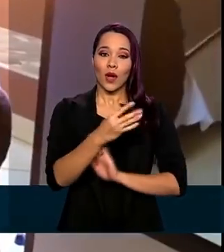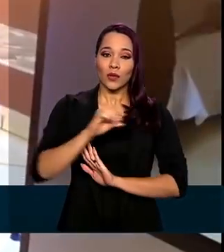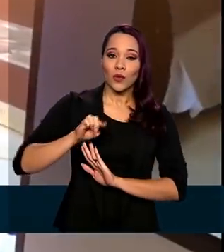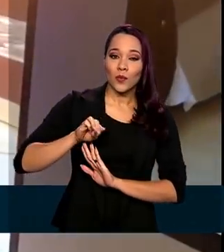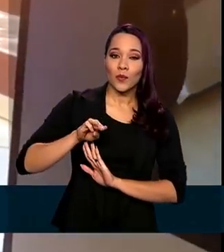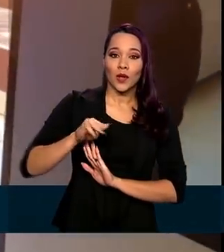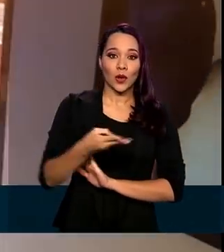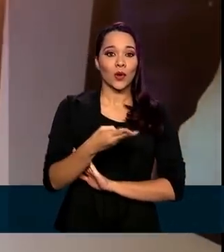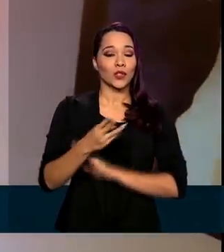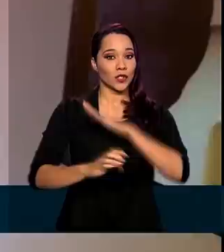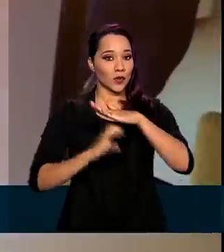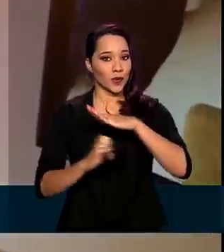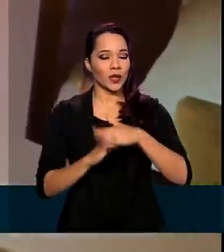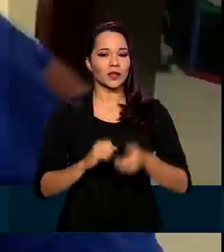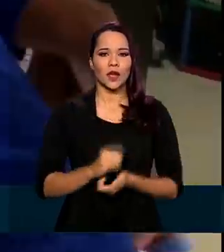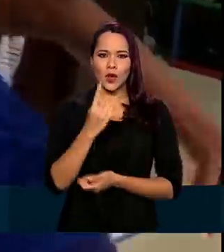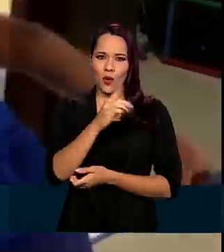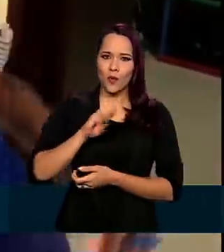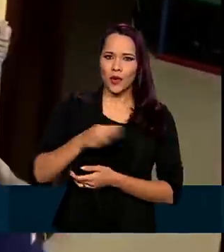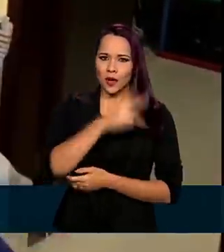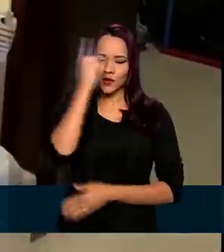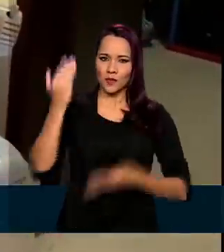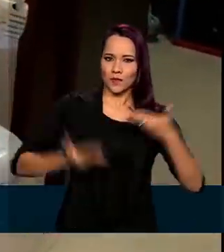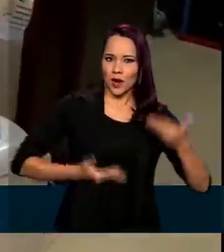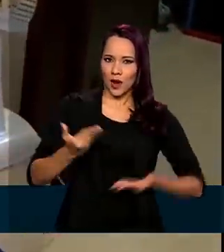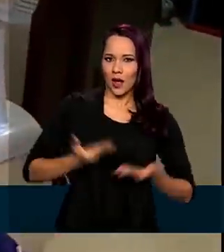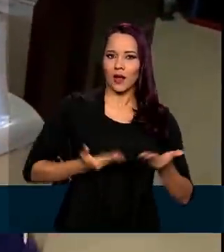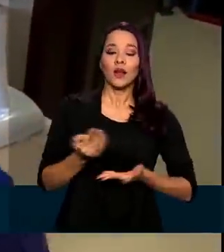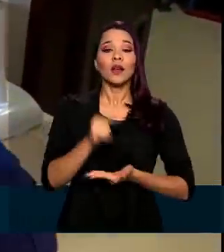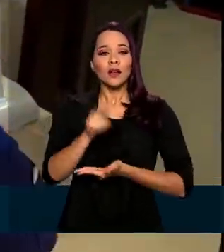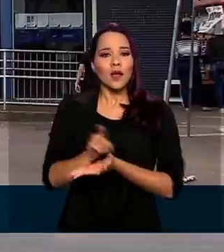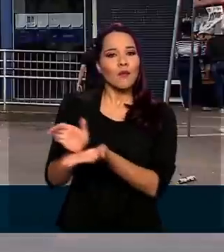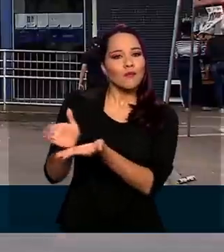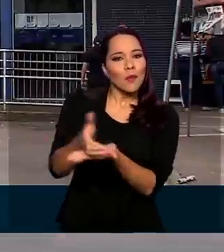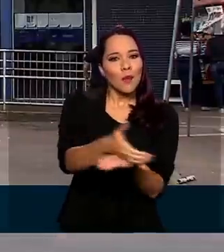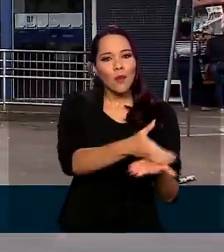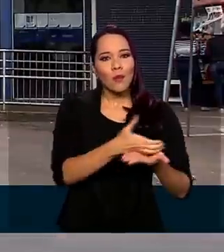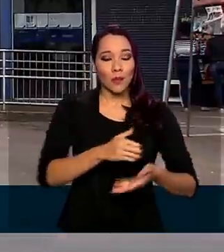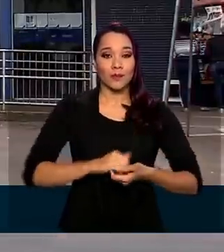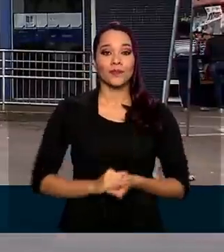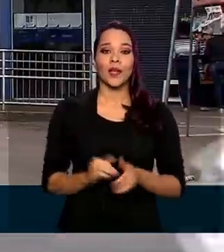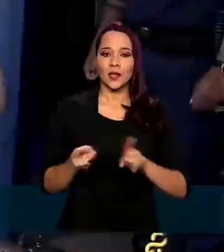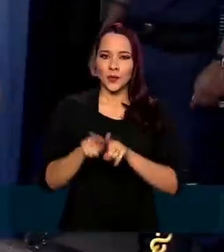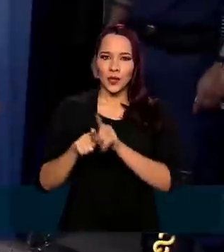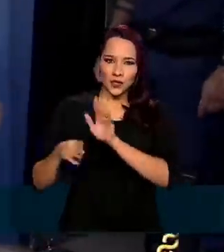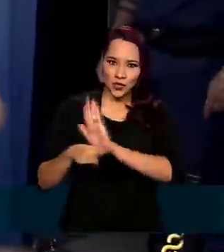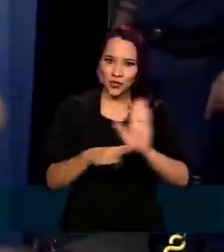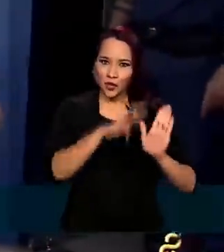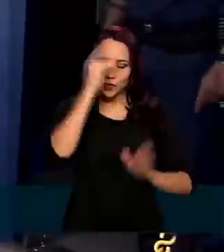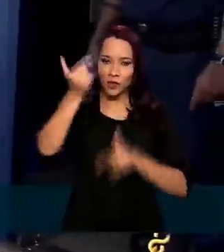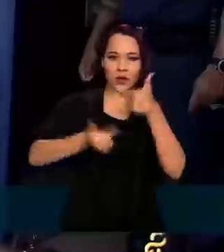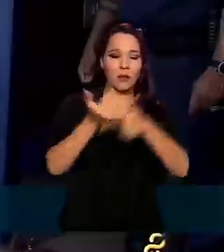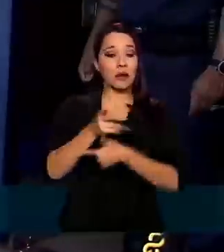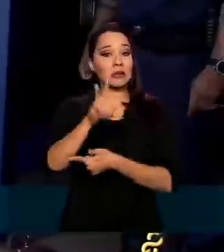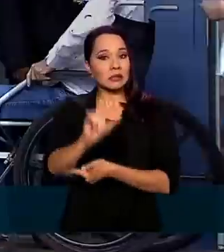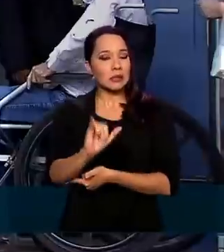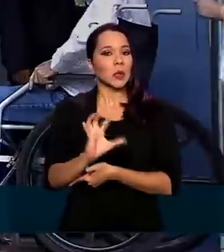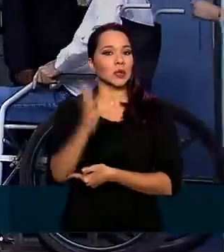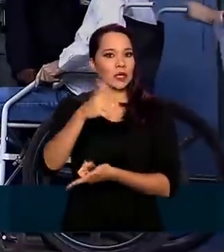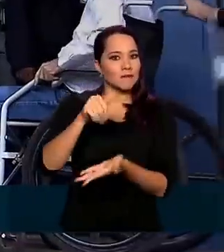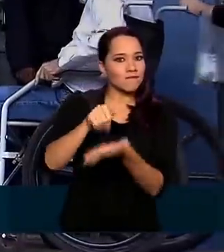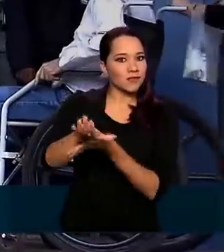milhões de empresas e de 1 milhão de empregadores domésticos que recolheram a contribuição além de ajudar o trabalhador em caso de demissão